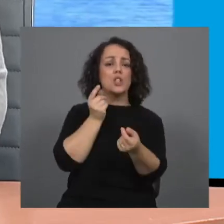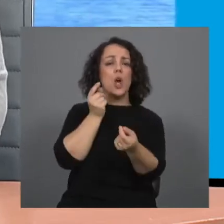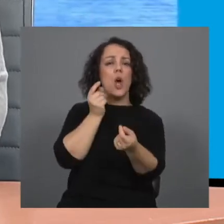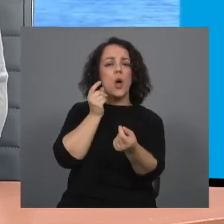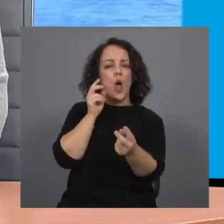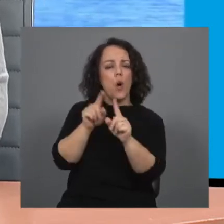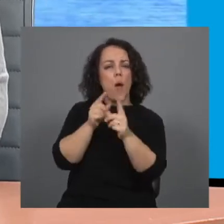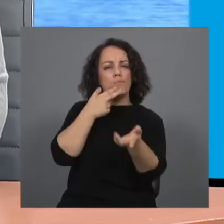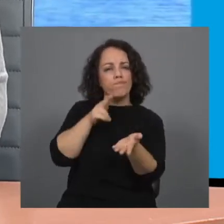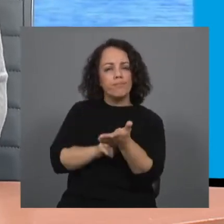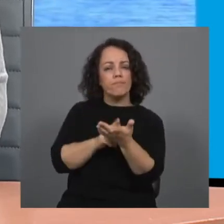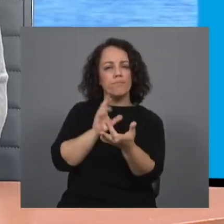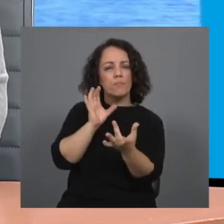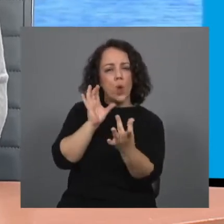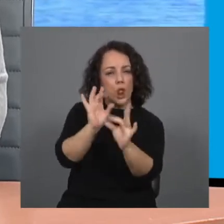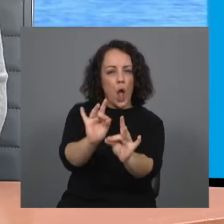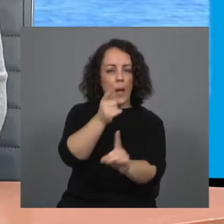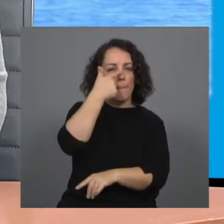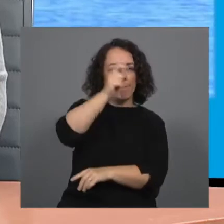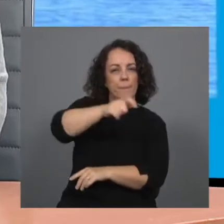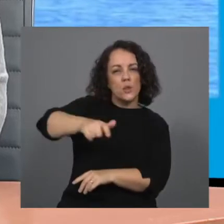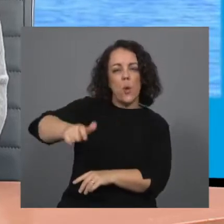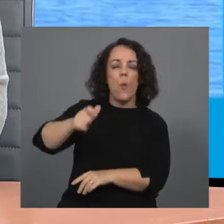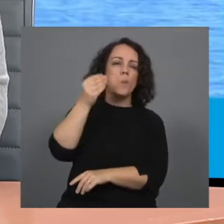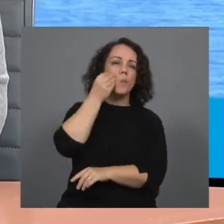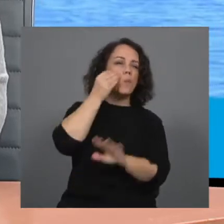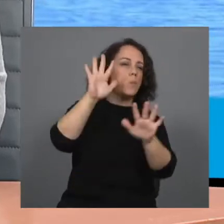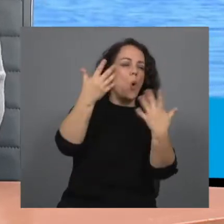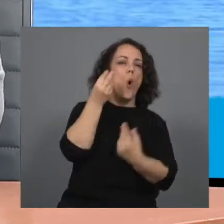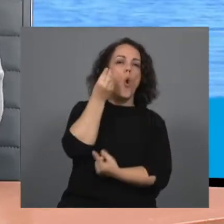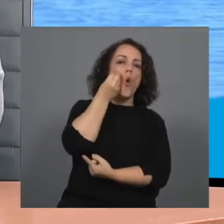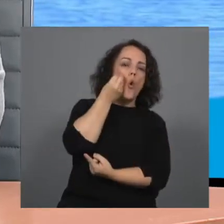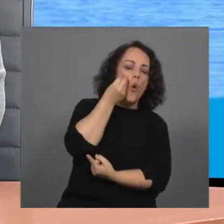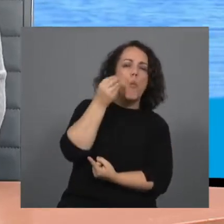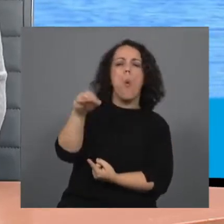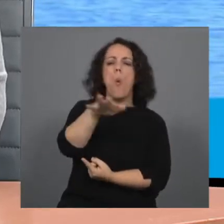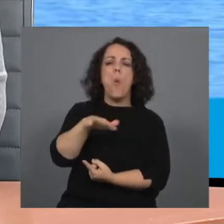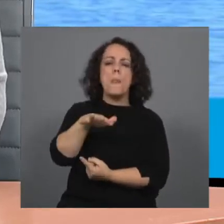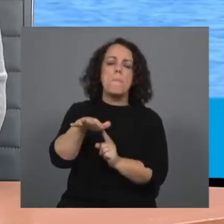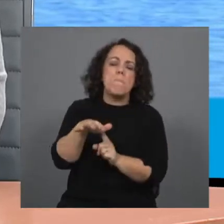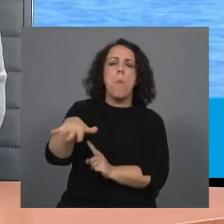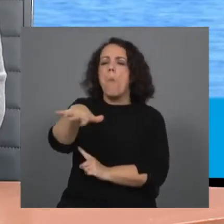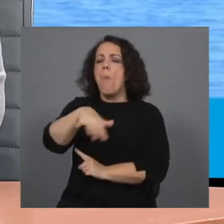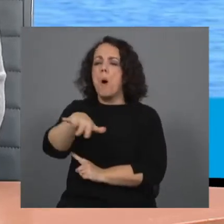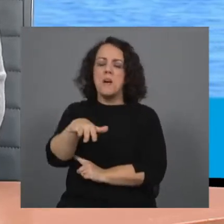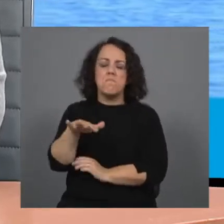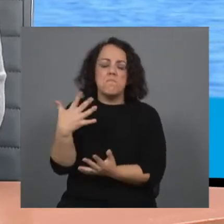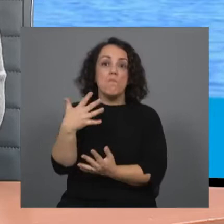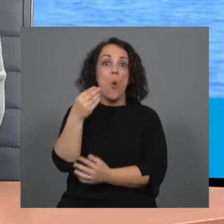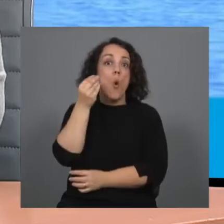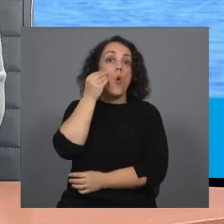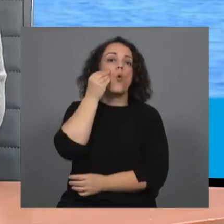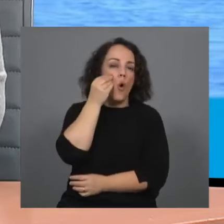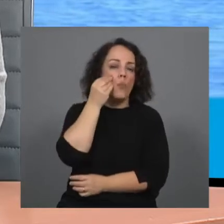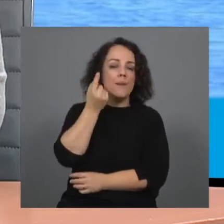eu acho que nos faz refletir, e a mim, pessoalmente, faz mais refletir no como do que no onde, não é? Nós conseguimos perceber que temos